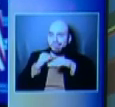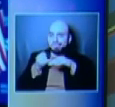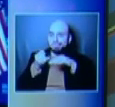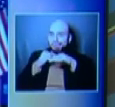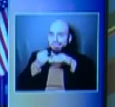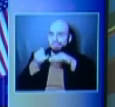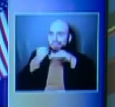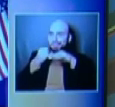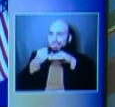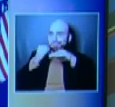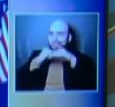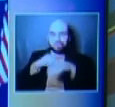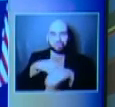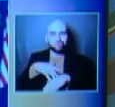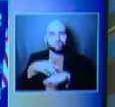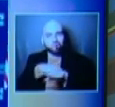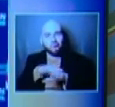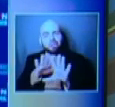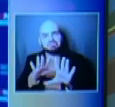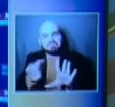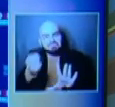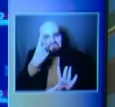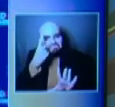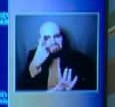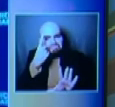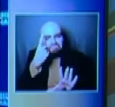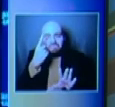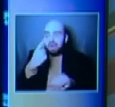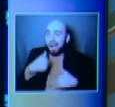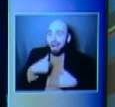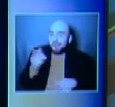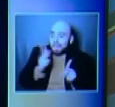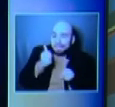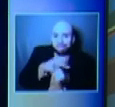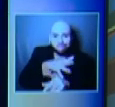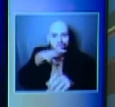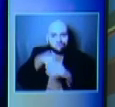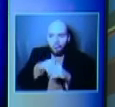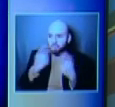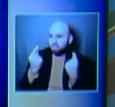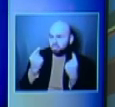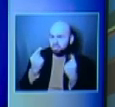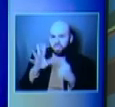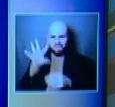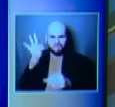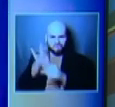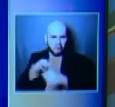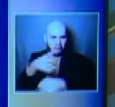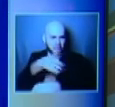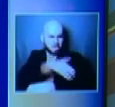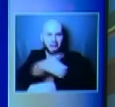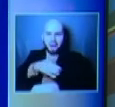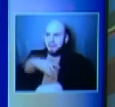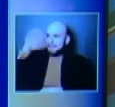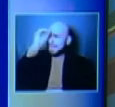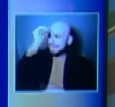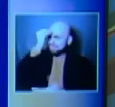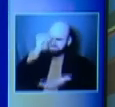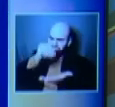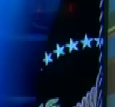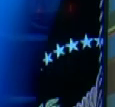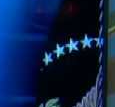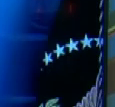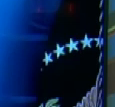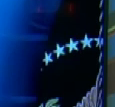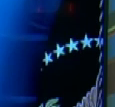comentando essa importância da China não só para Goiás como para o Brasil e para o mundo né a China